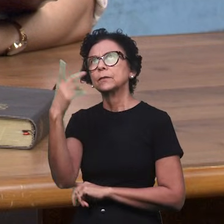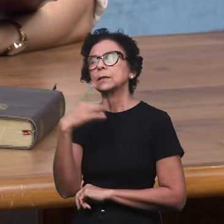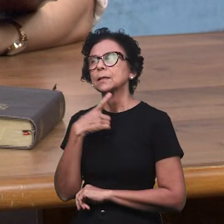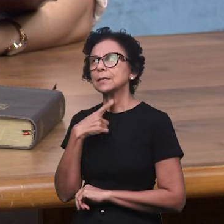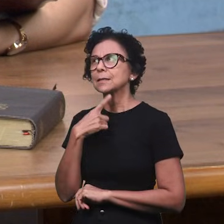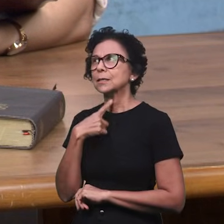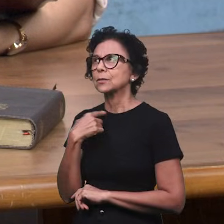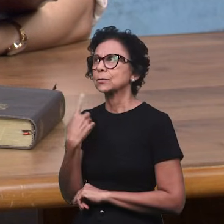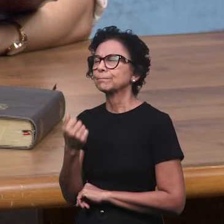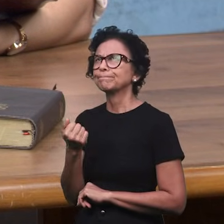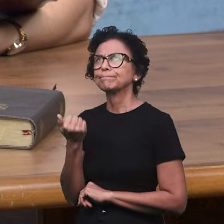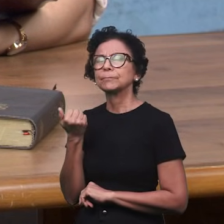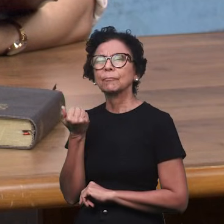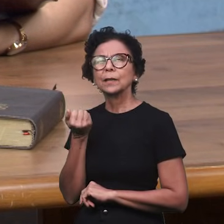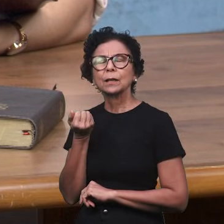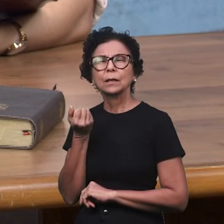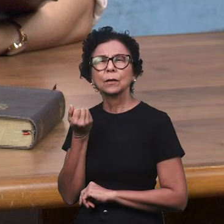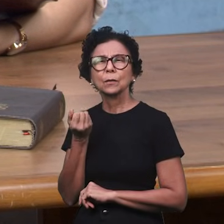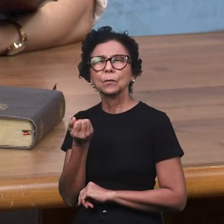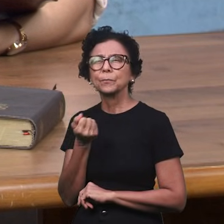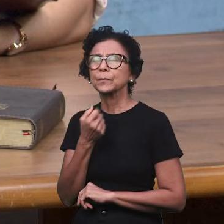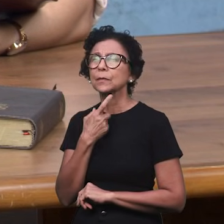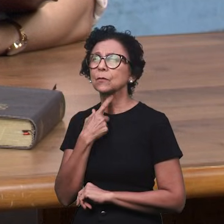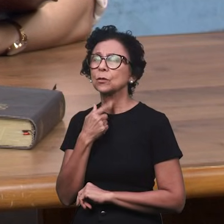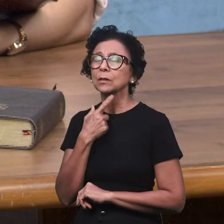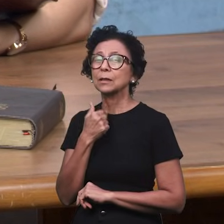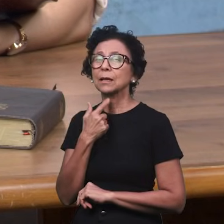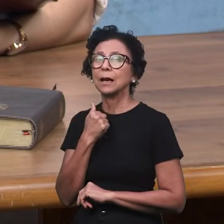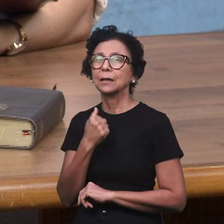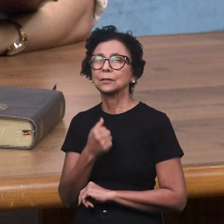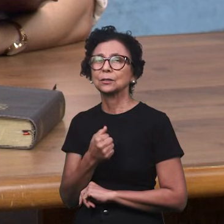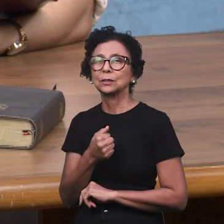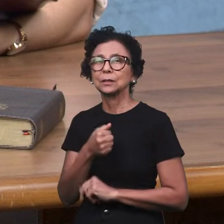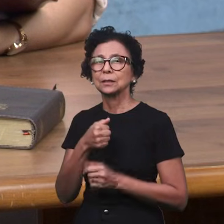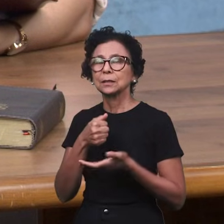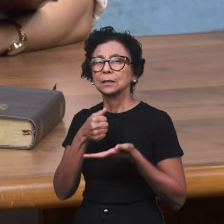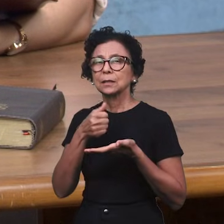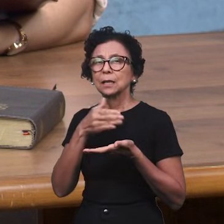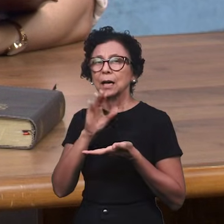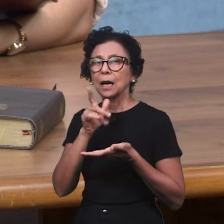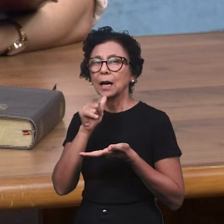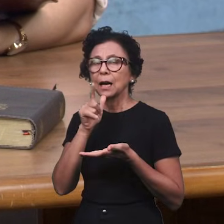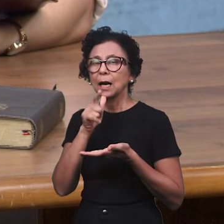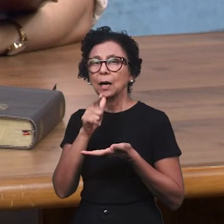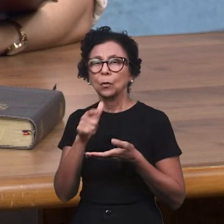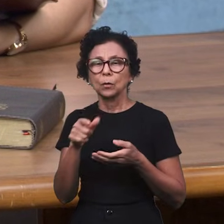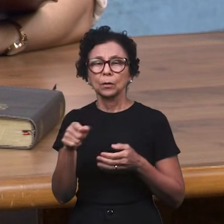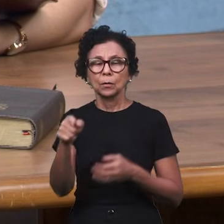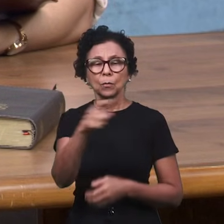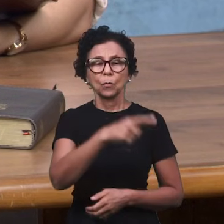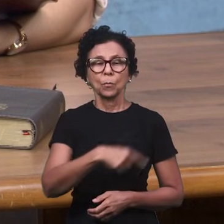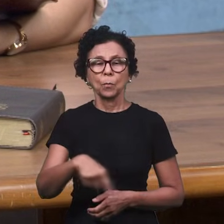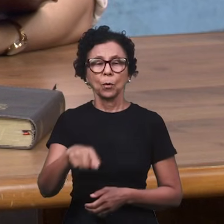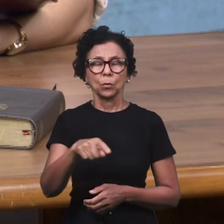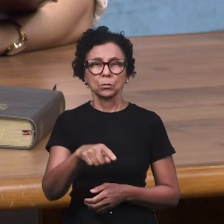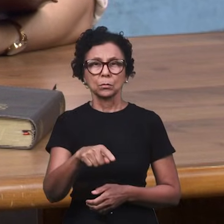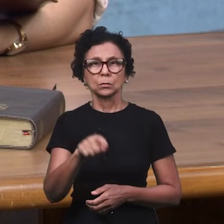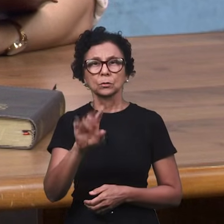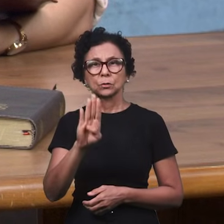me dará a beber da água do poço de Belém que está junto à